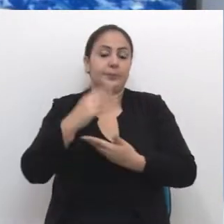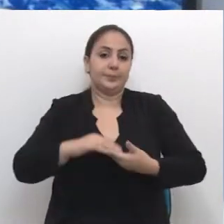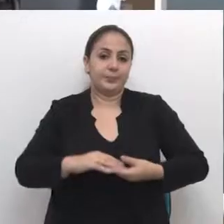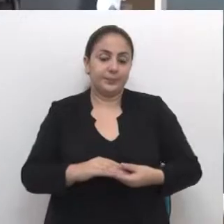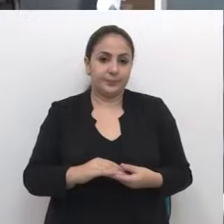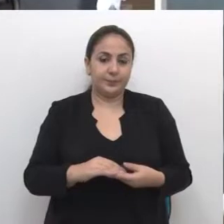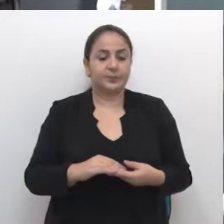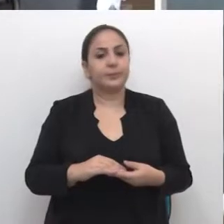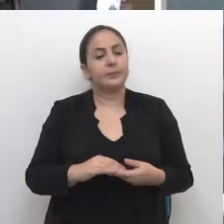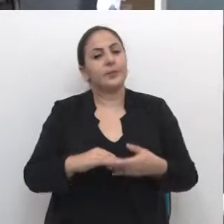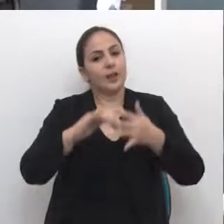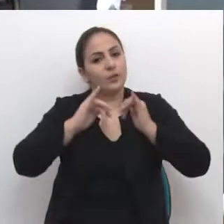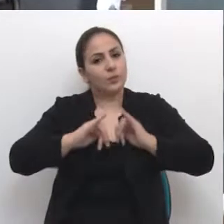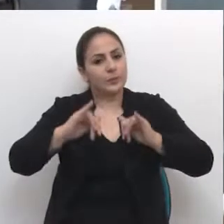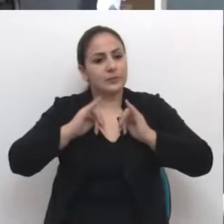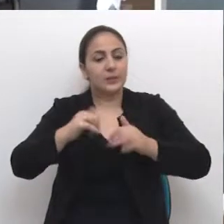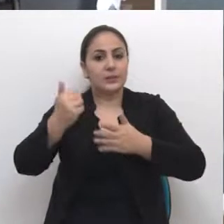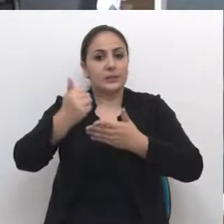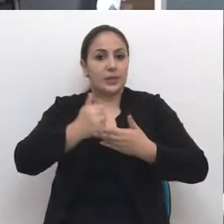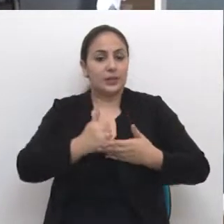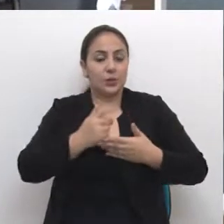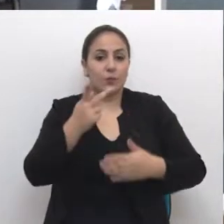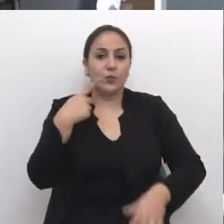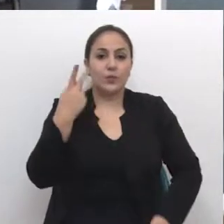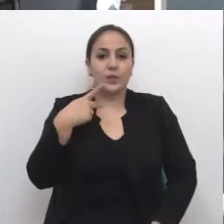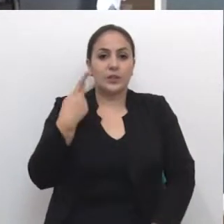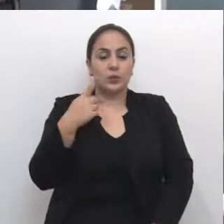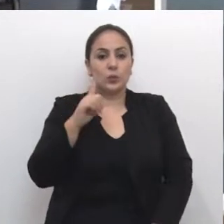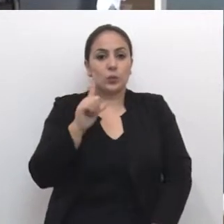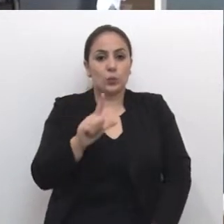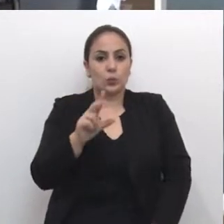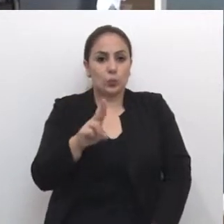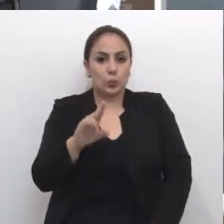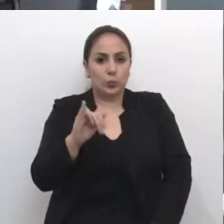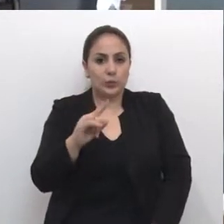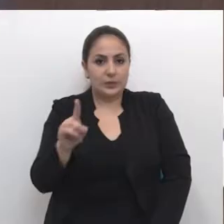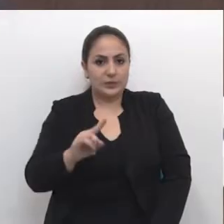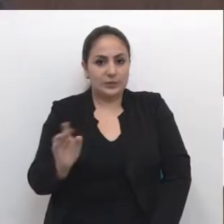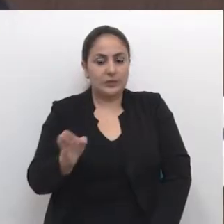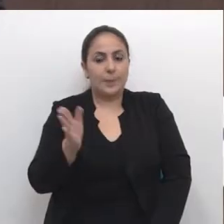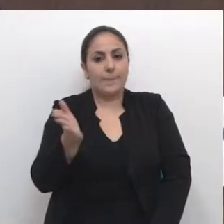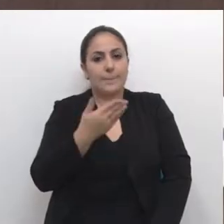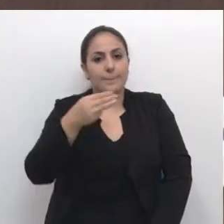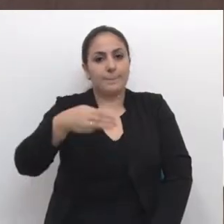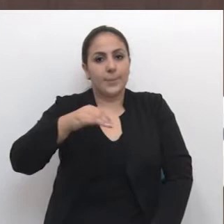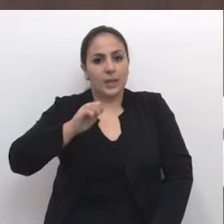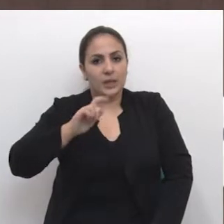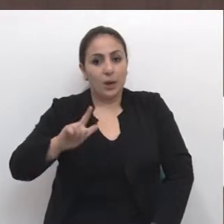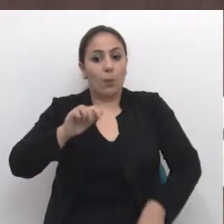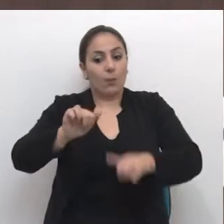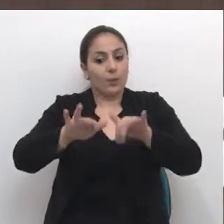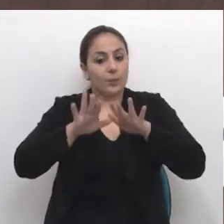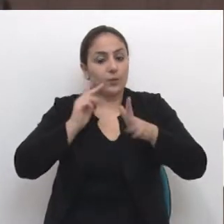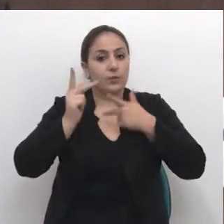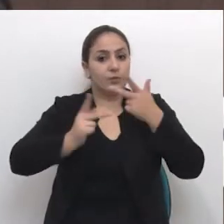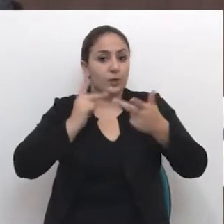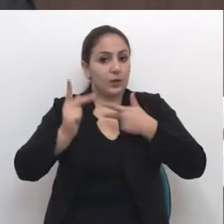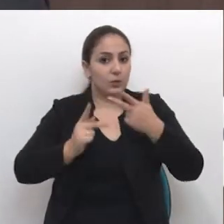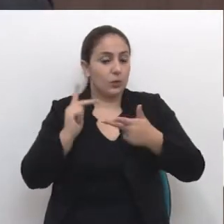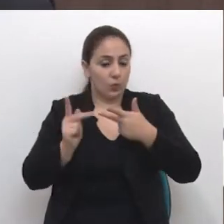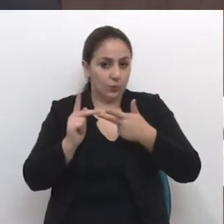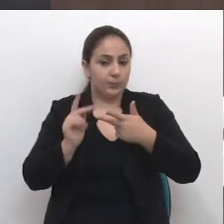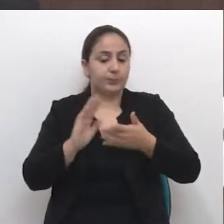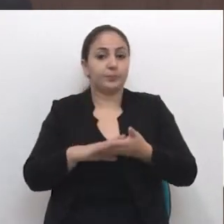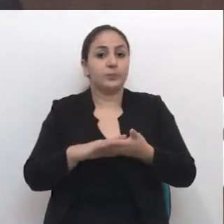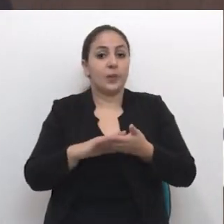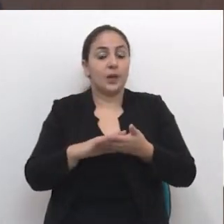solucionado. A notícia foi trazida pelo vereador Luiz Miguel Chais. Na tribuna, ele comentou que, além do posto